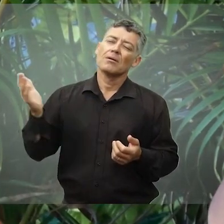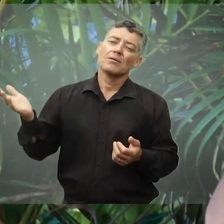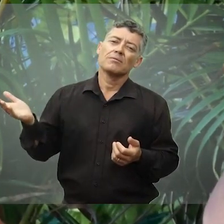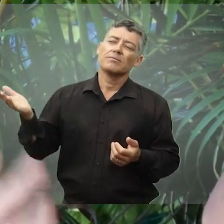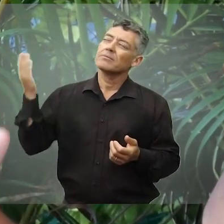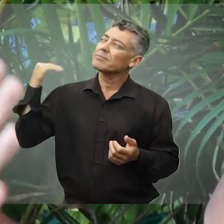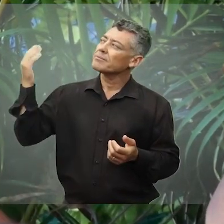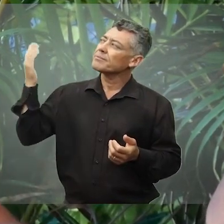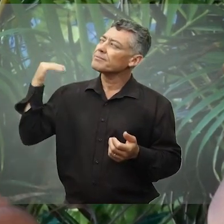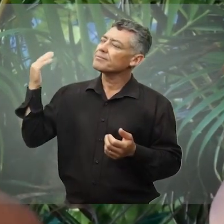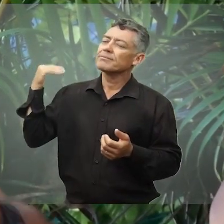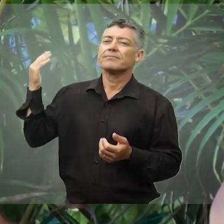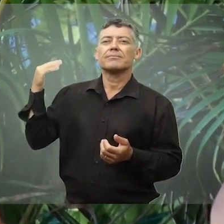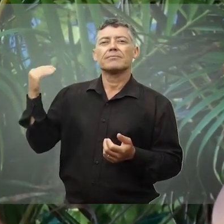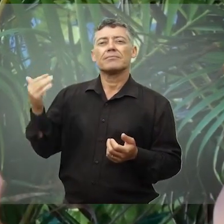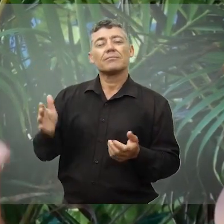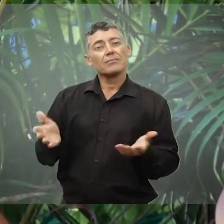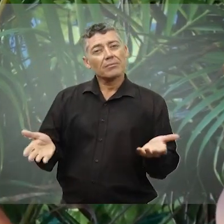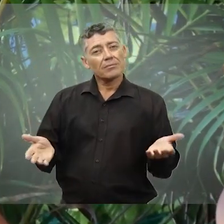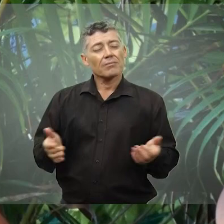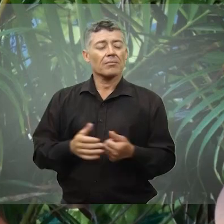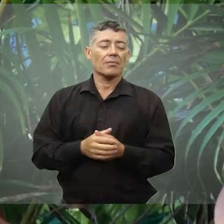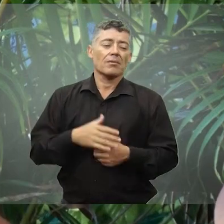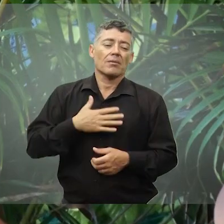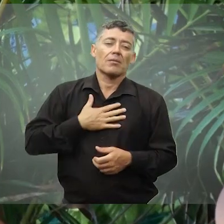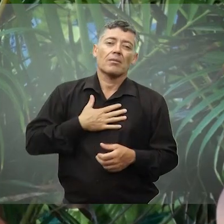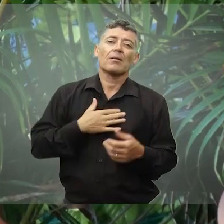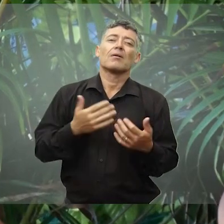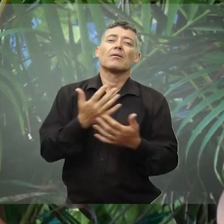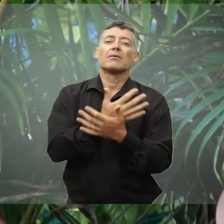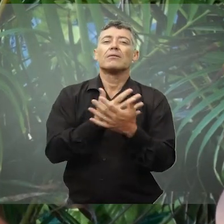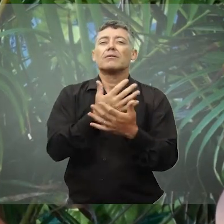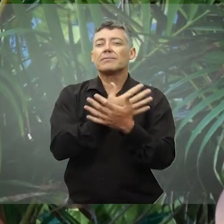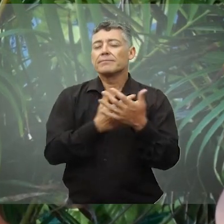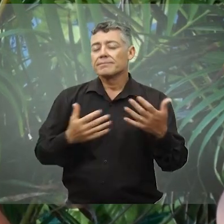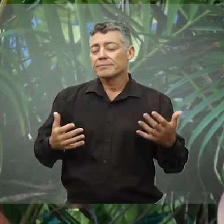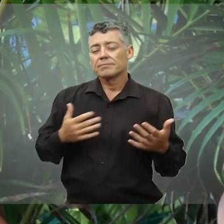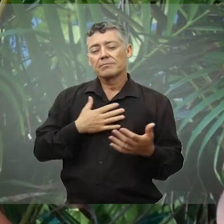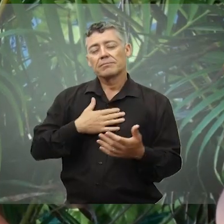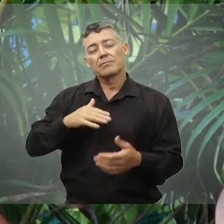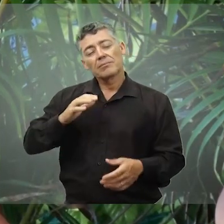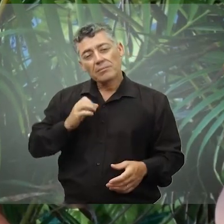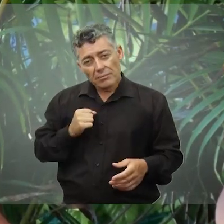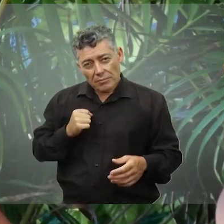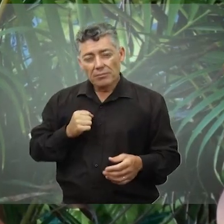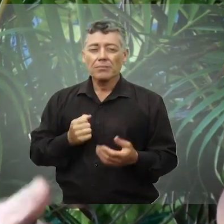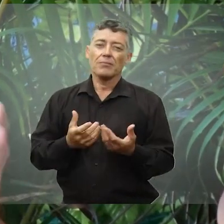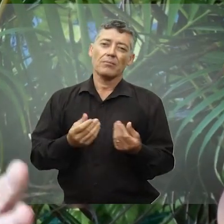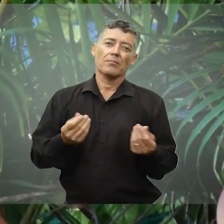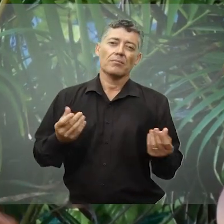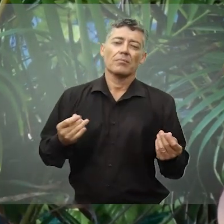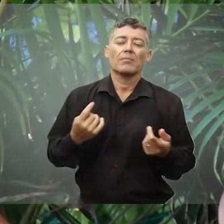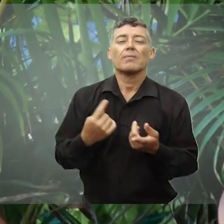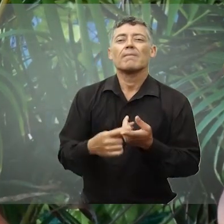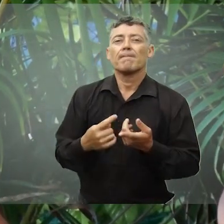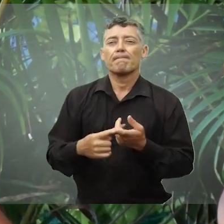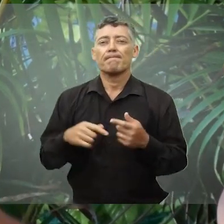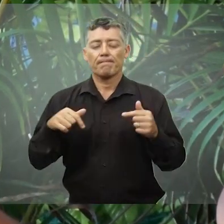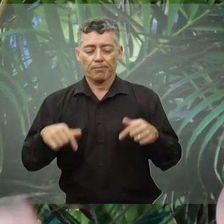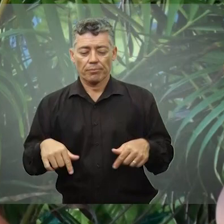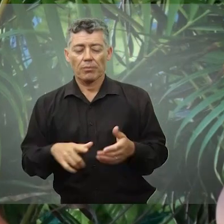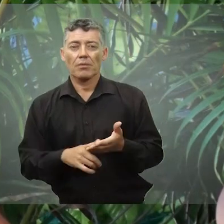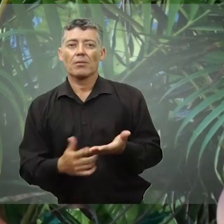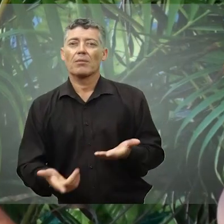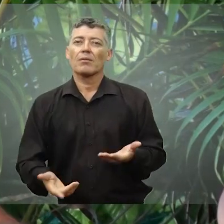conheceu lá atrás, mas é um tipo de música, é um estilo de música que eu gosto exatamente por isso. Porque a gente está aqui, o meu papel é